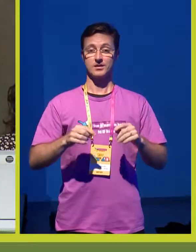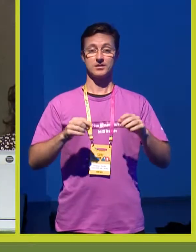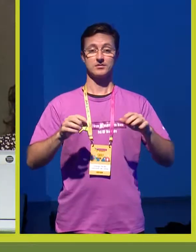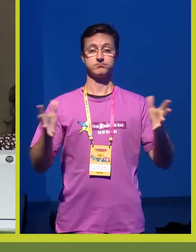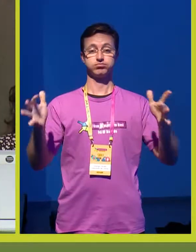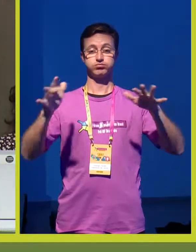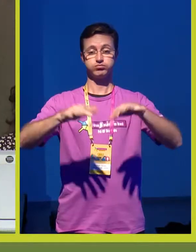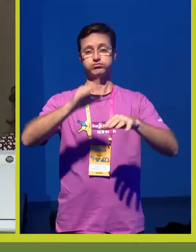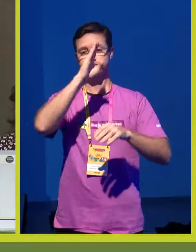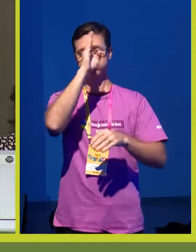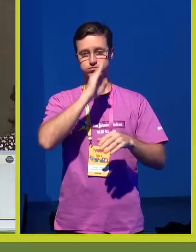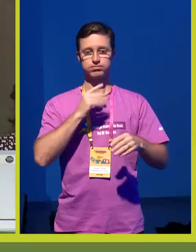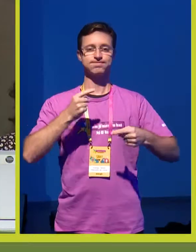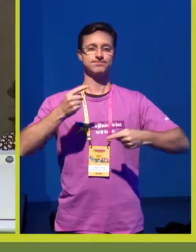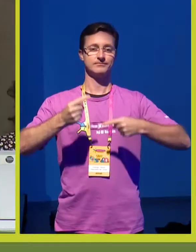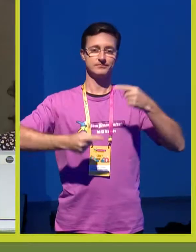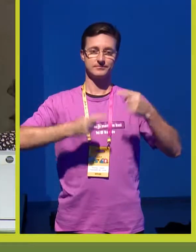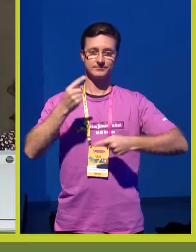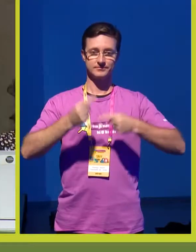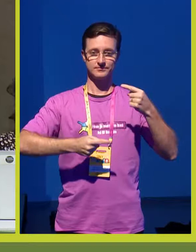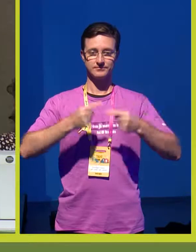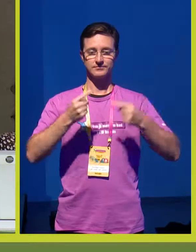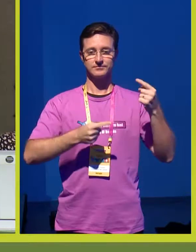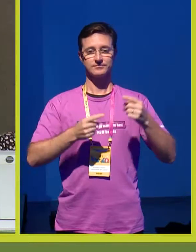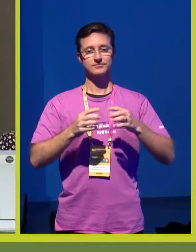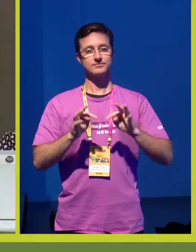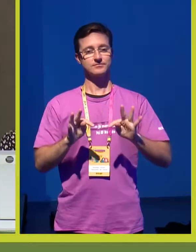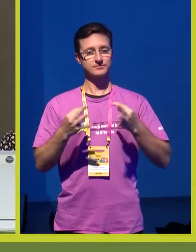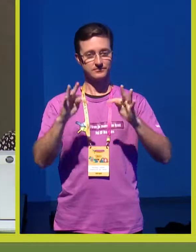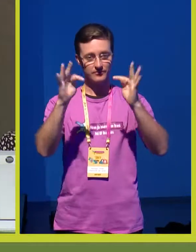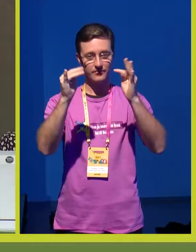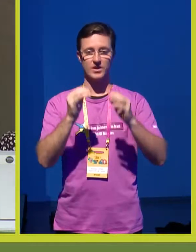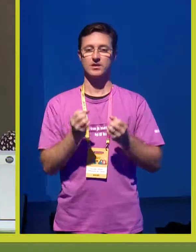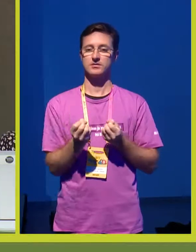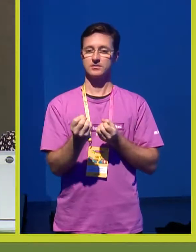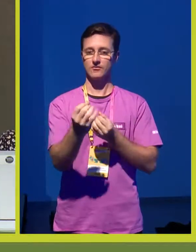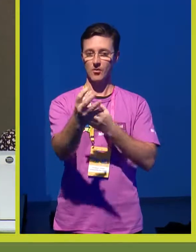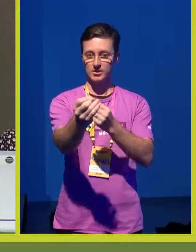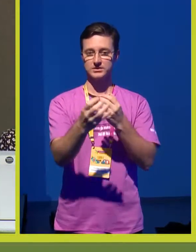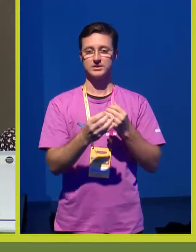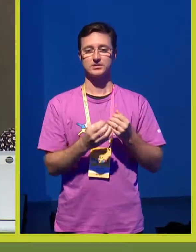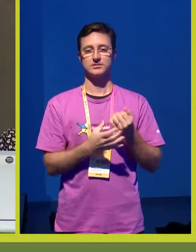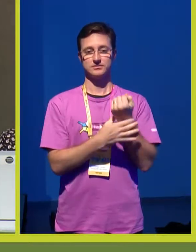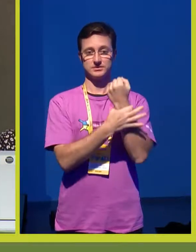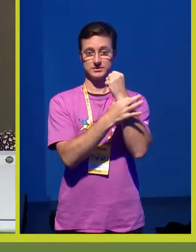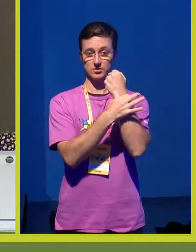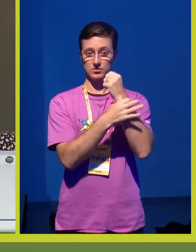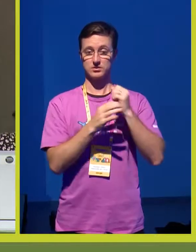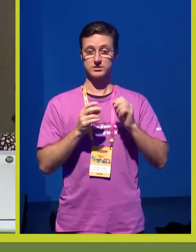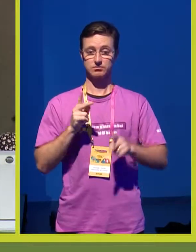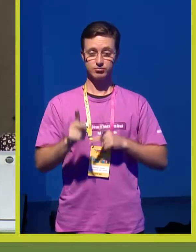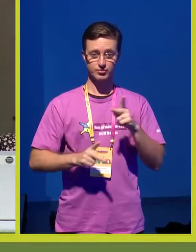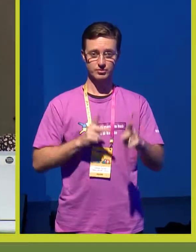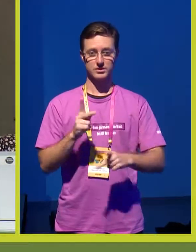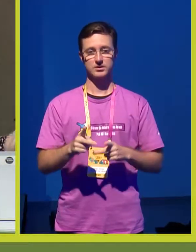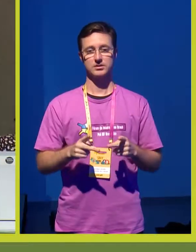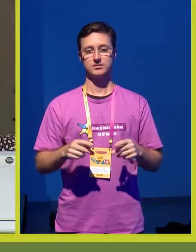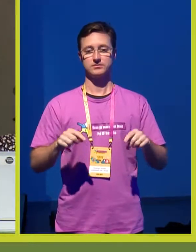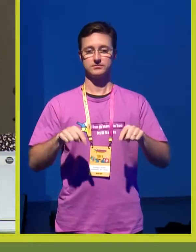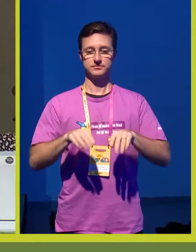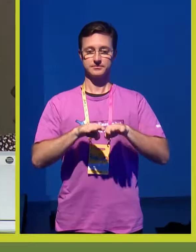discutir tecnologias de informação e comunicação, dados e segurança pública. Essa mesa é uma